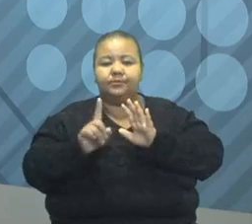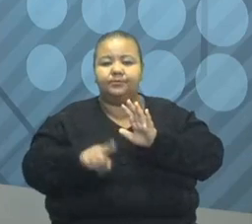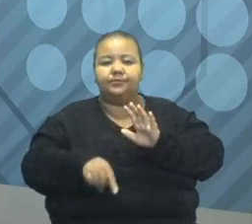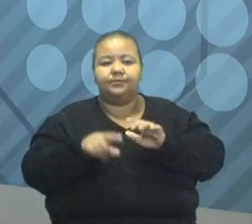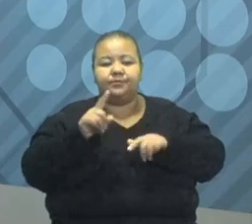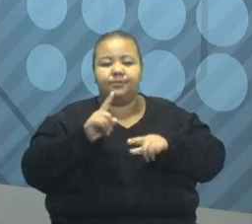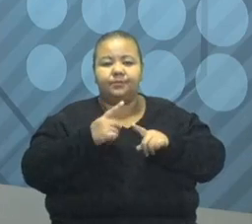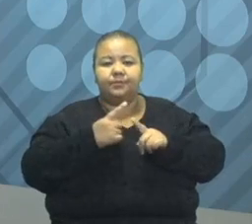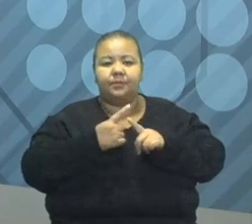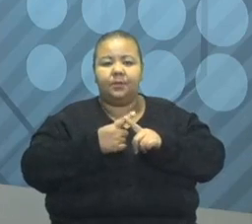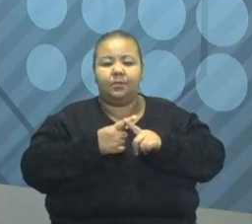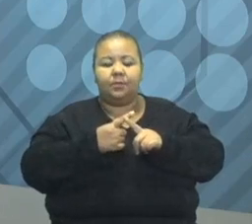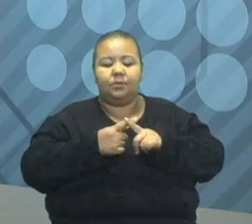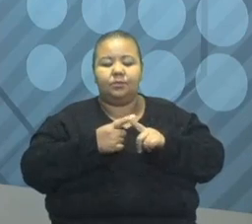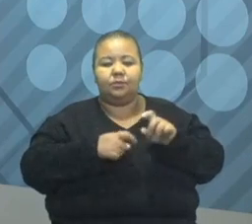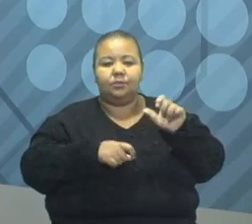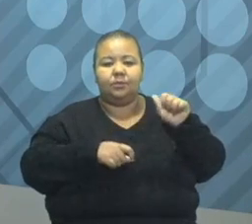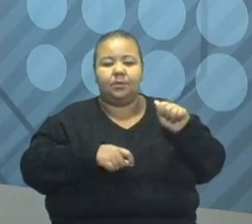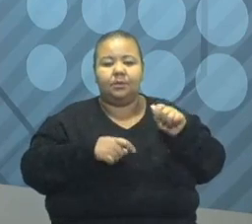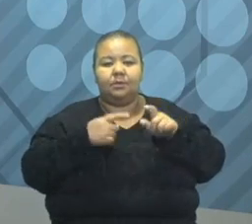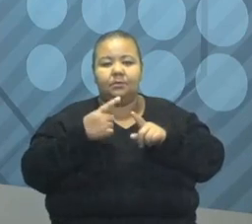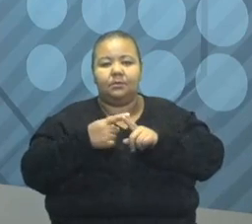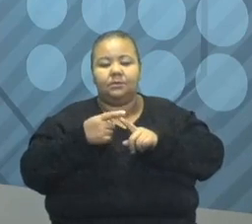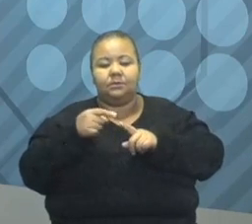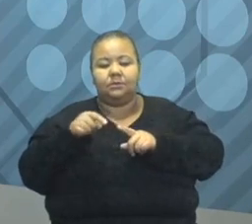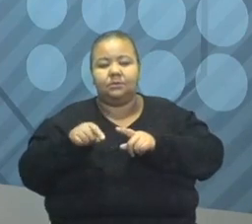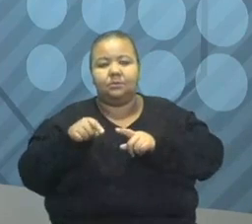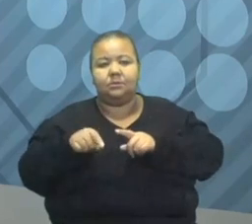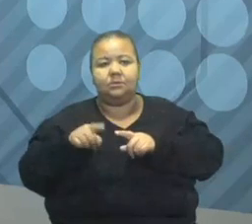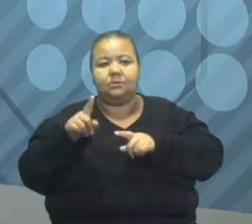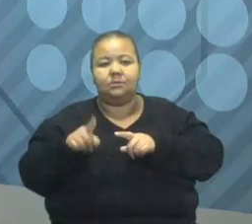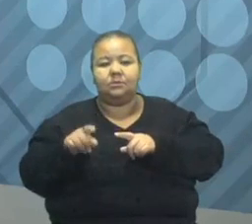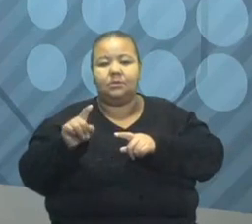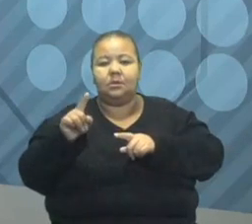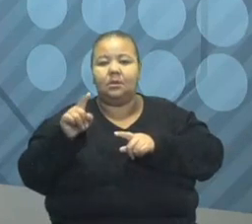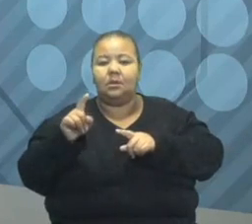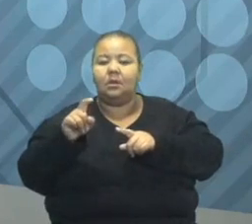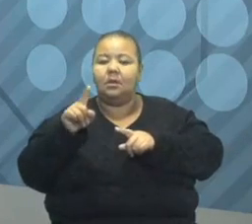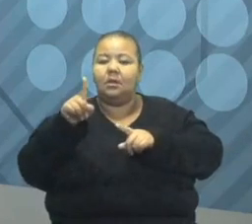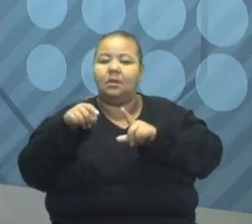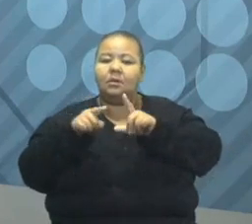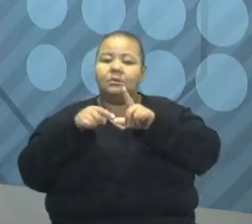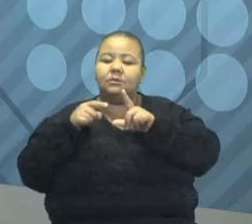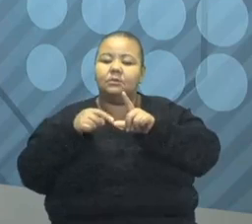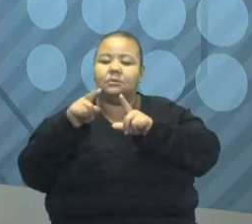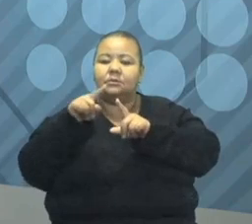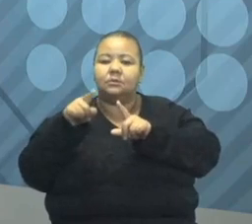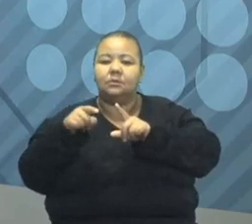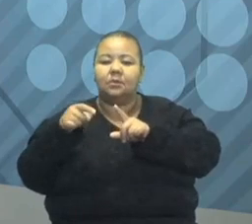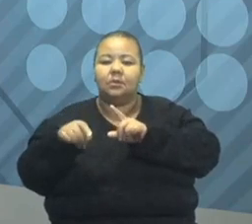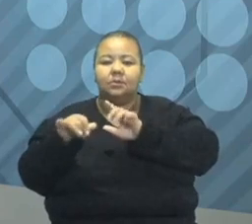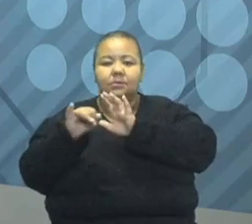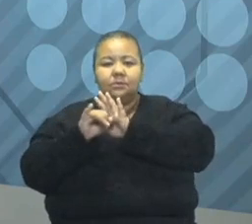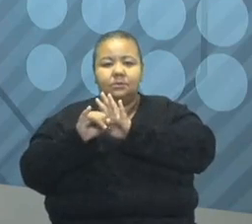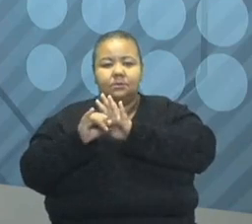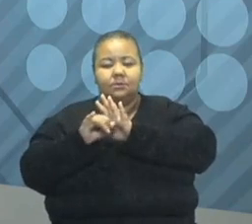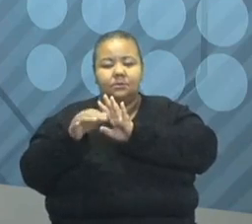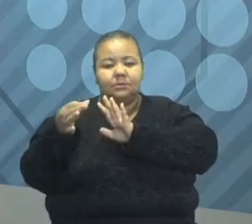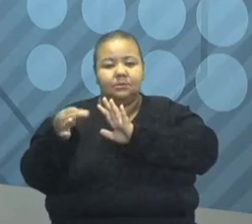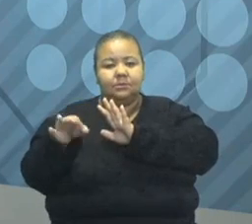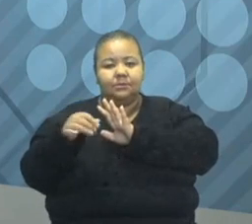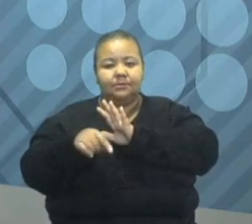um produto, uma matriz A vezes uma matriz de incógnitas, que vai ser igual à matriz de identidade,